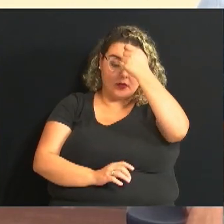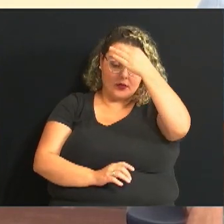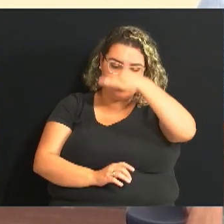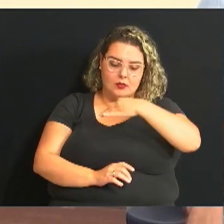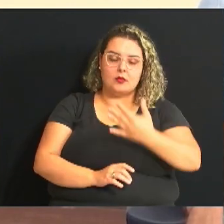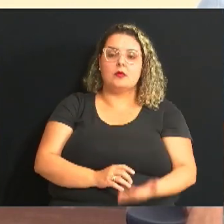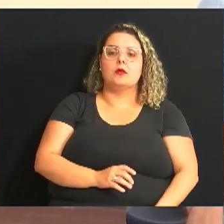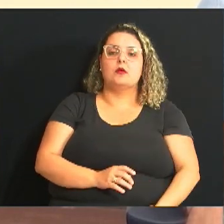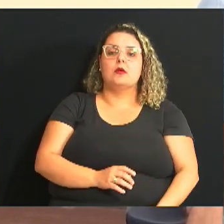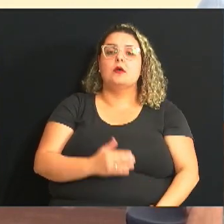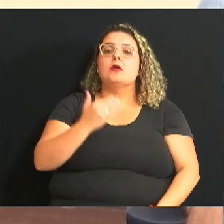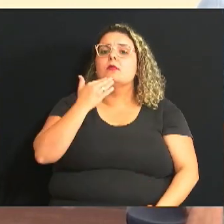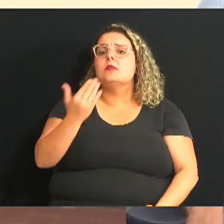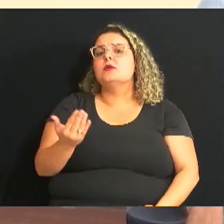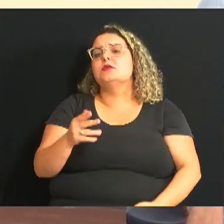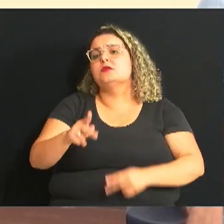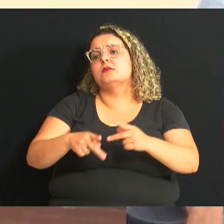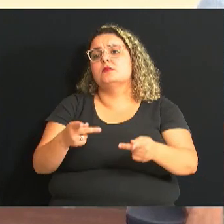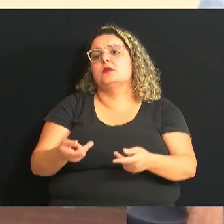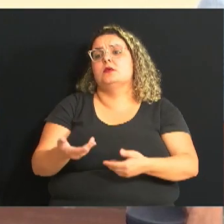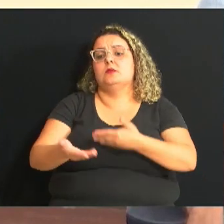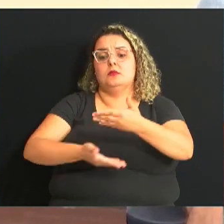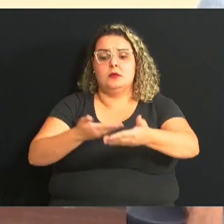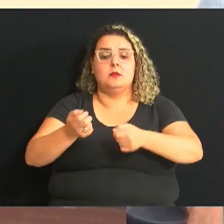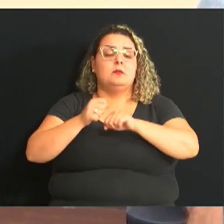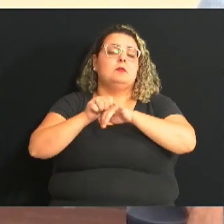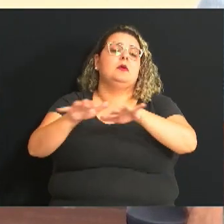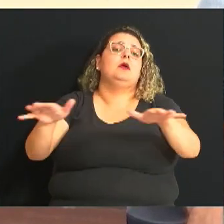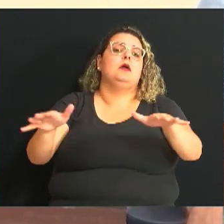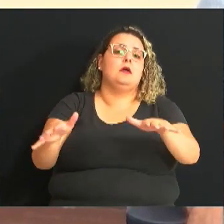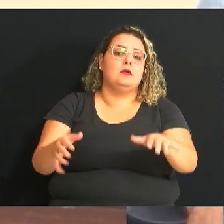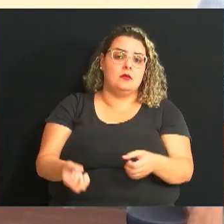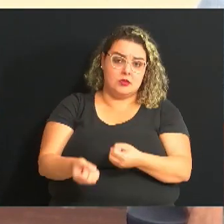população socializar essas informações que nós passamos aqui, que eu acho que é